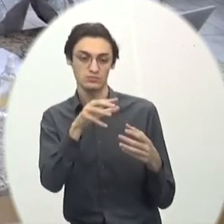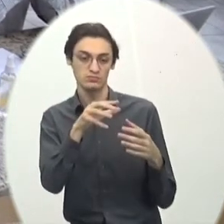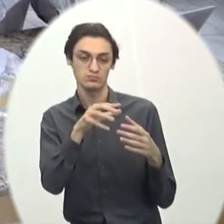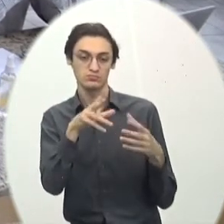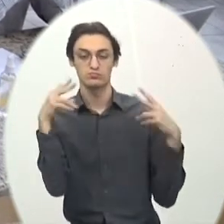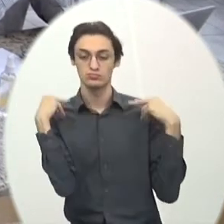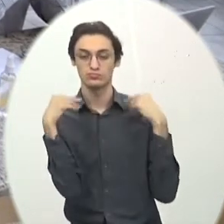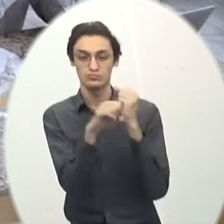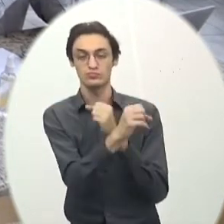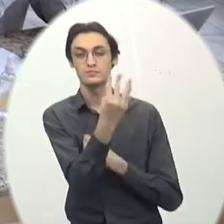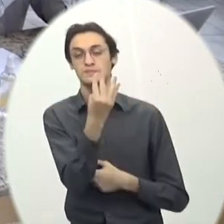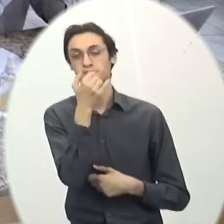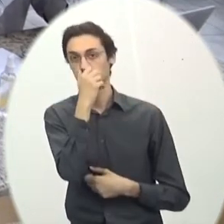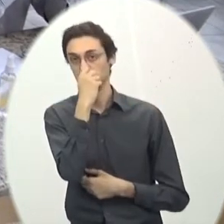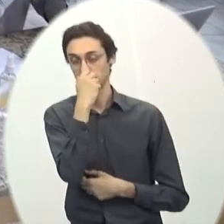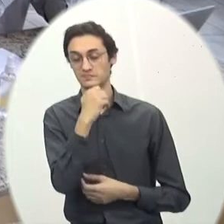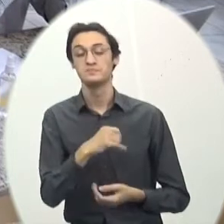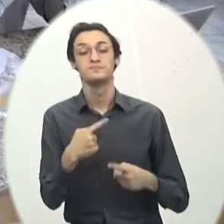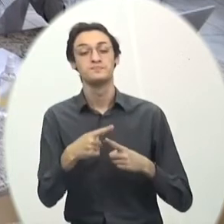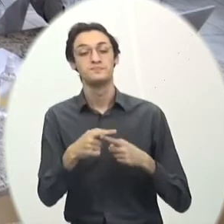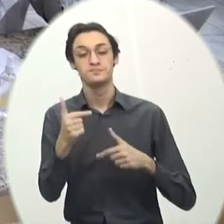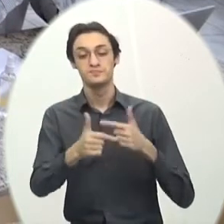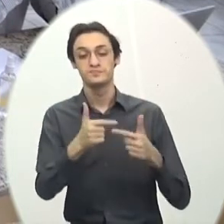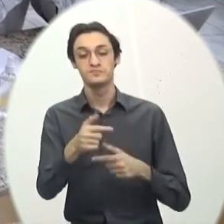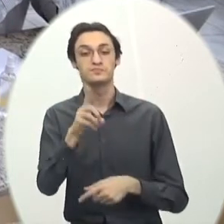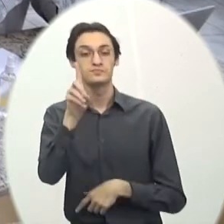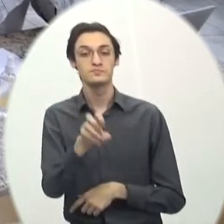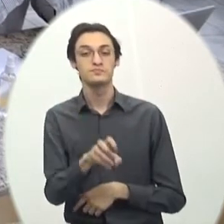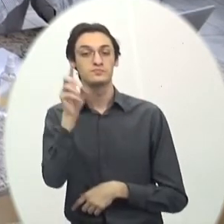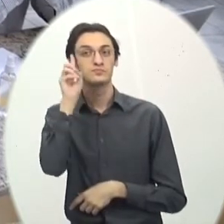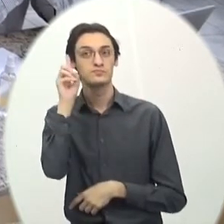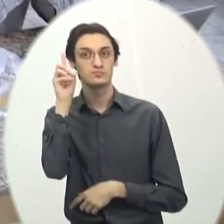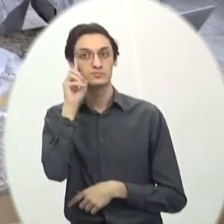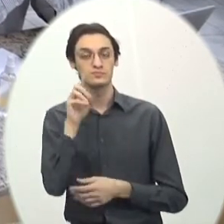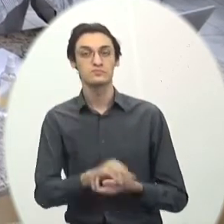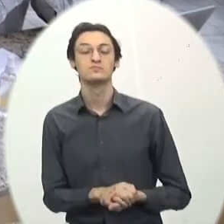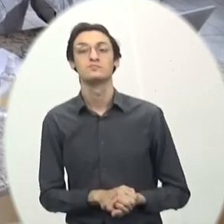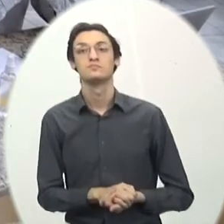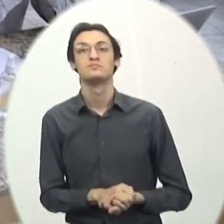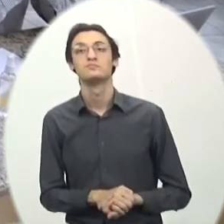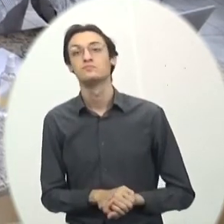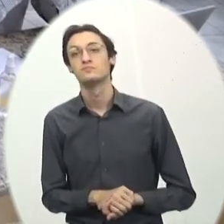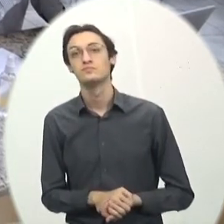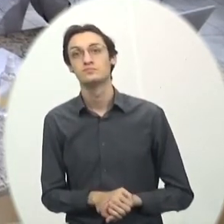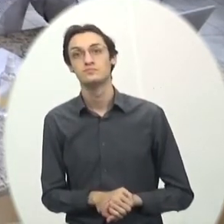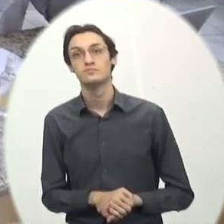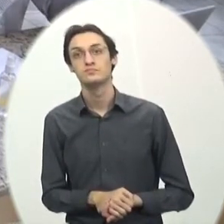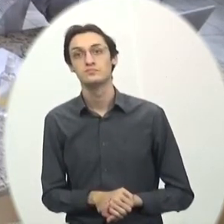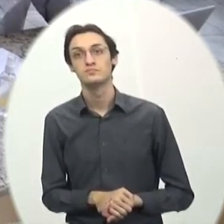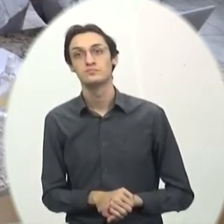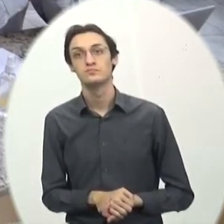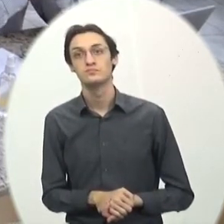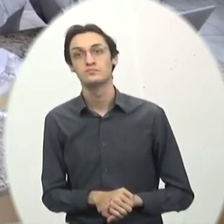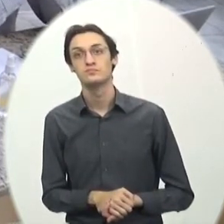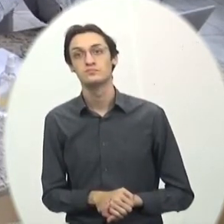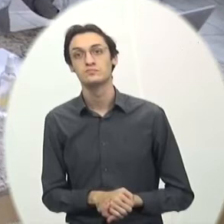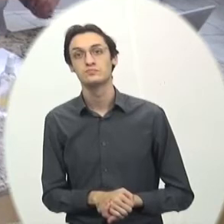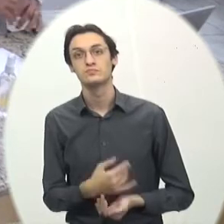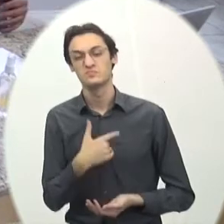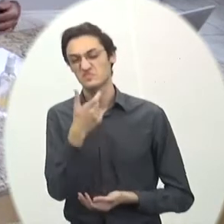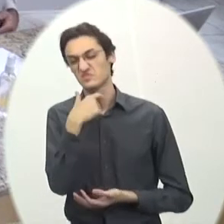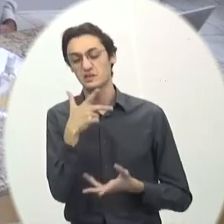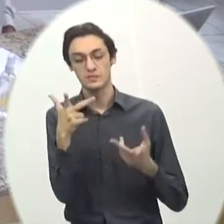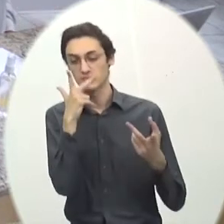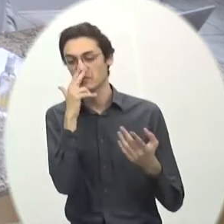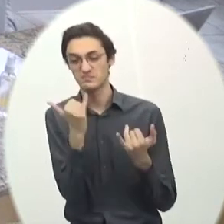uma vez que eles trabalharam 15 dias ocupando a ambulância do município. Eu acho que é mais ou